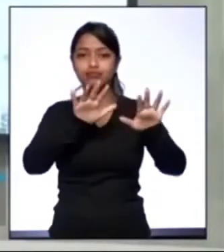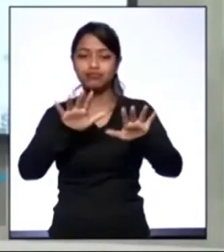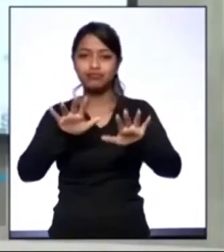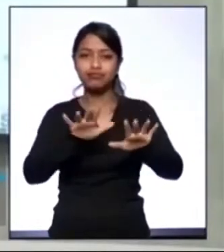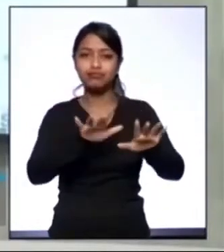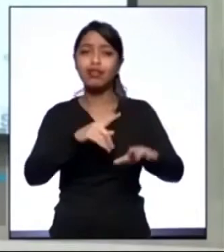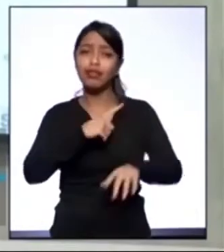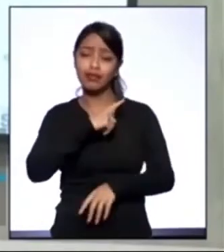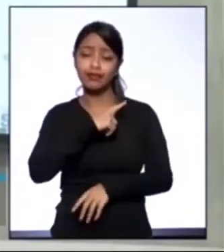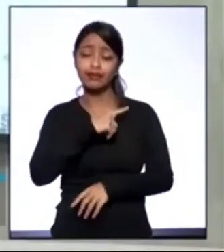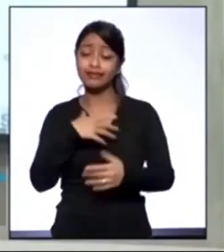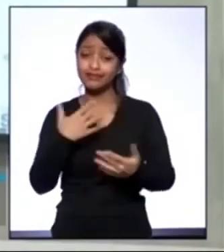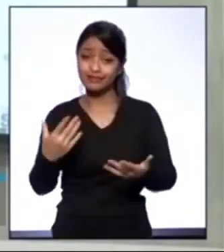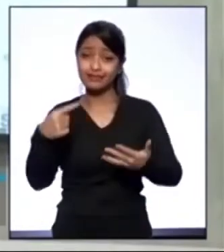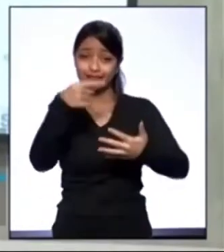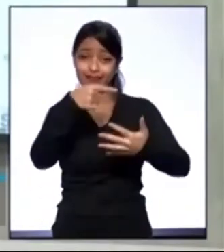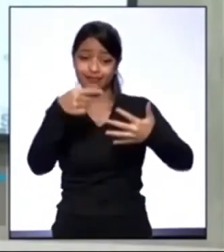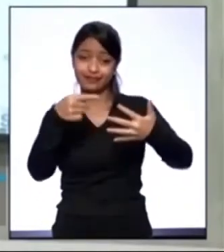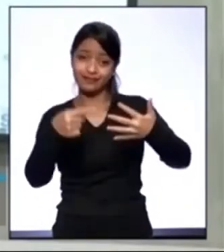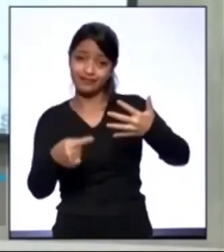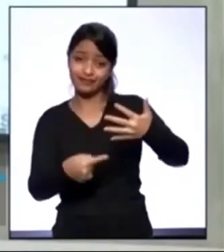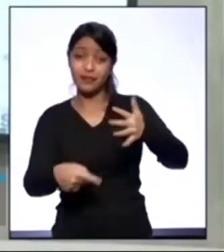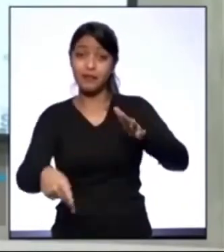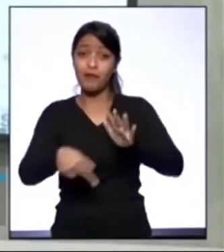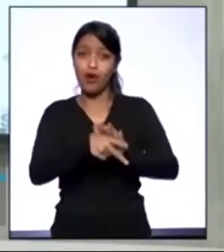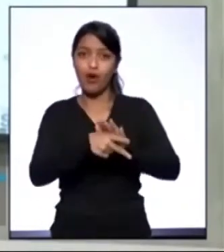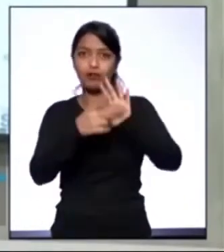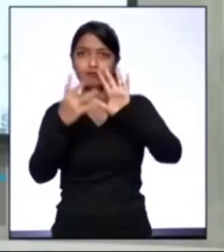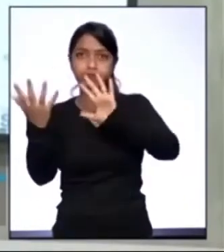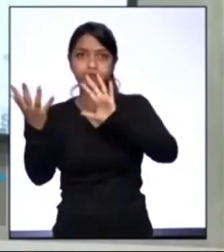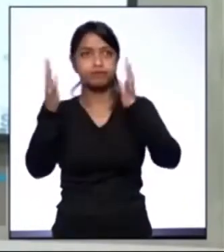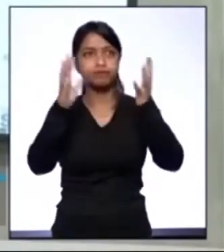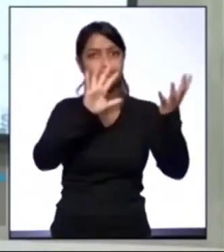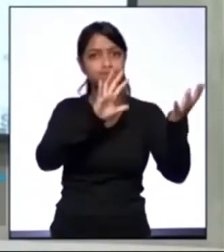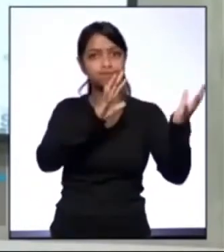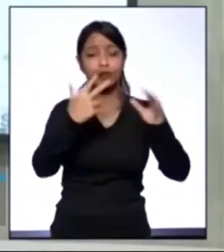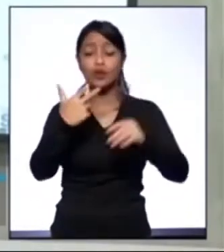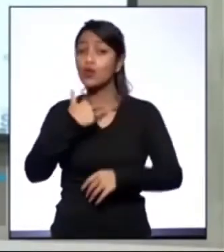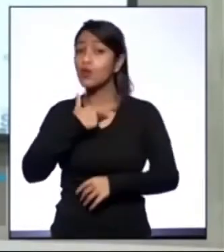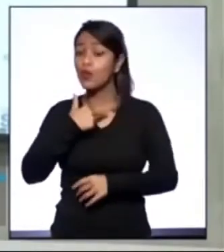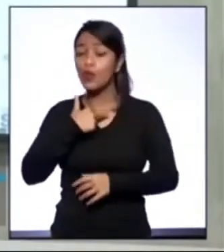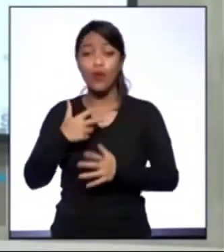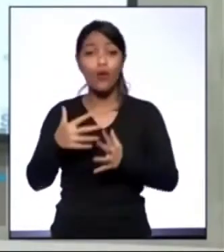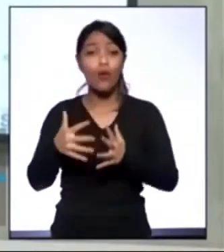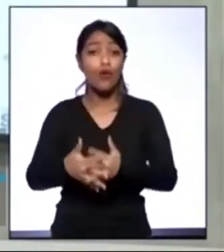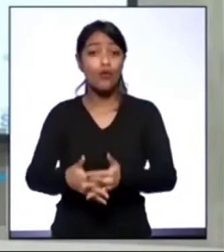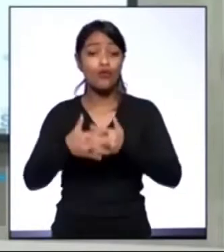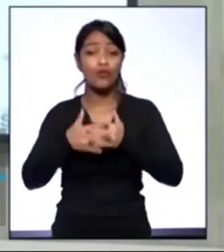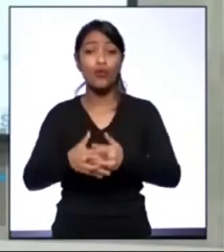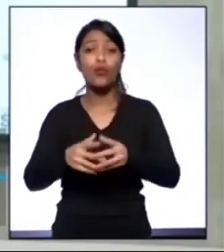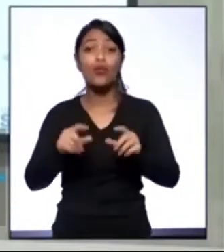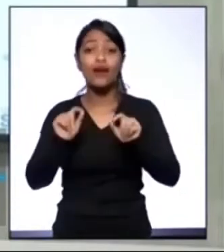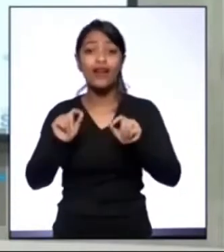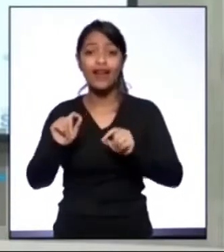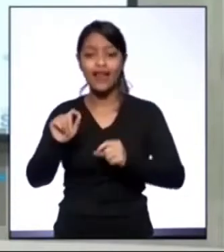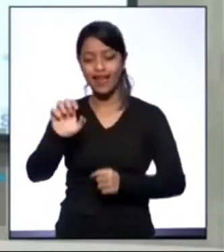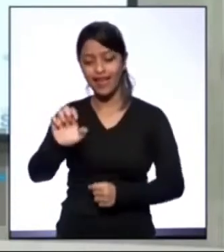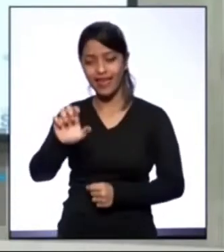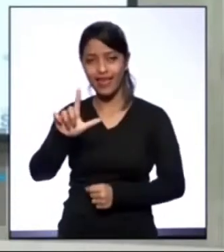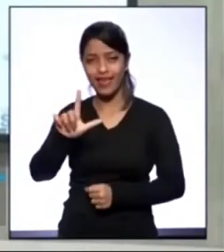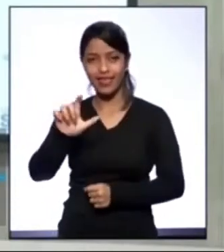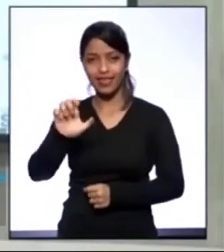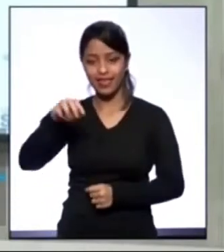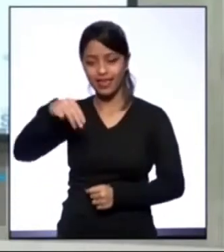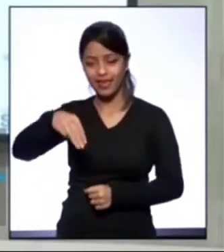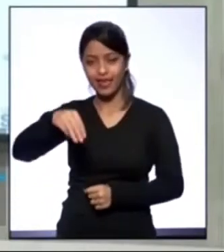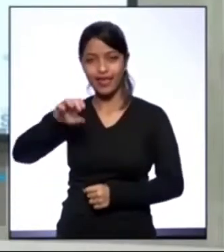fatores climáticos. A gente não pode confundir de maneira nenhuma os fatores climáticos com os elementos